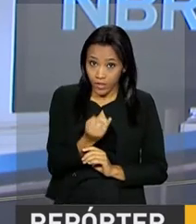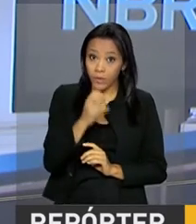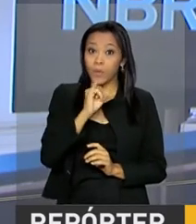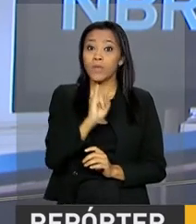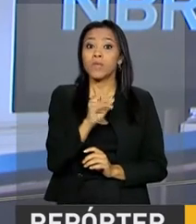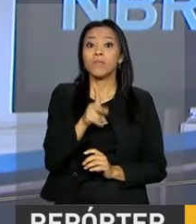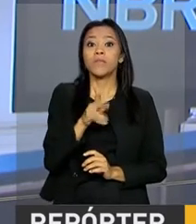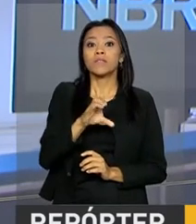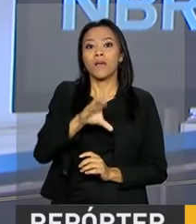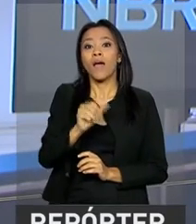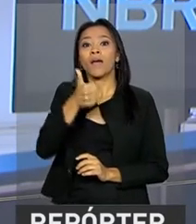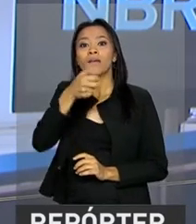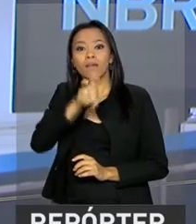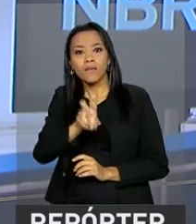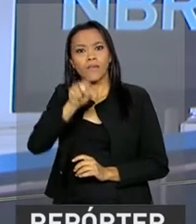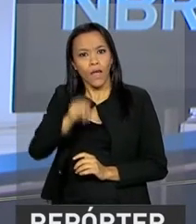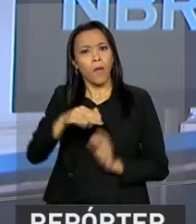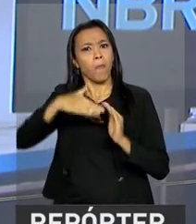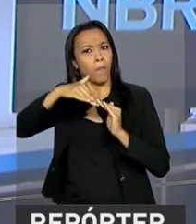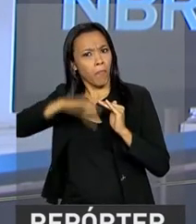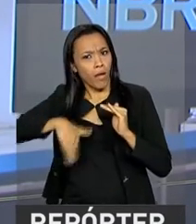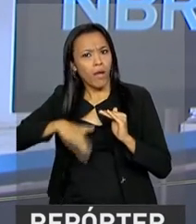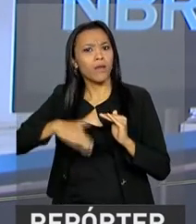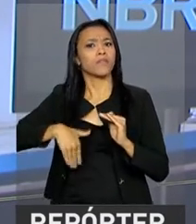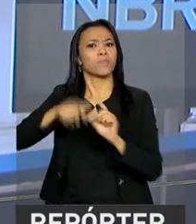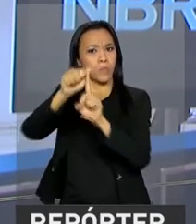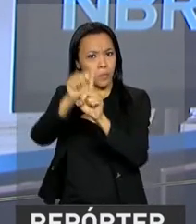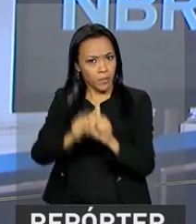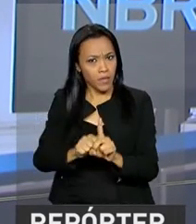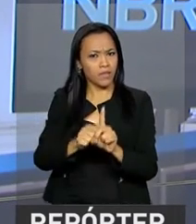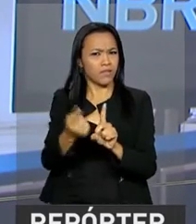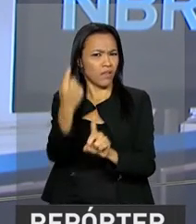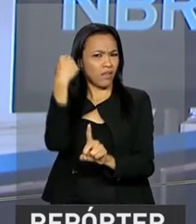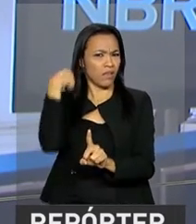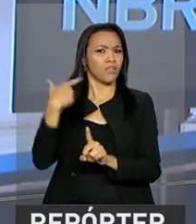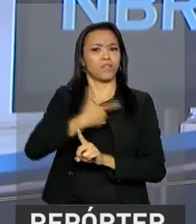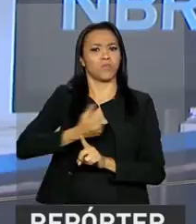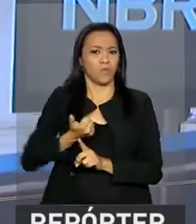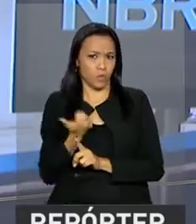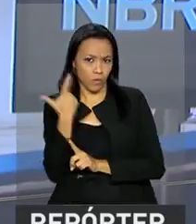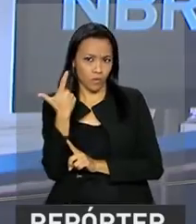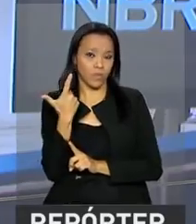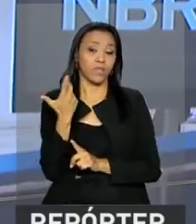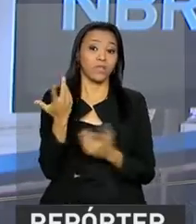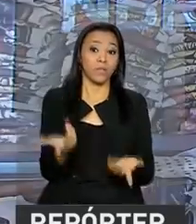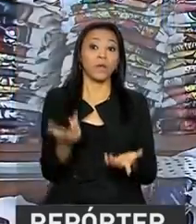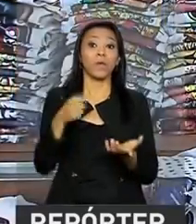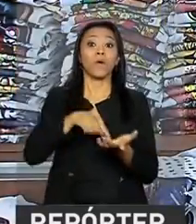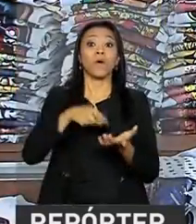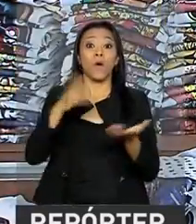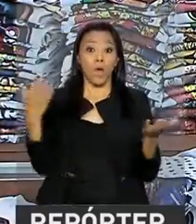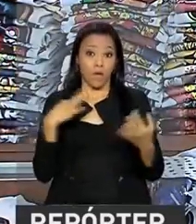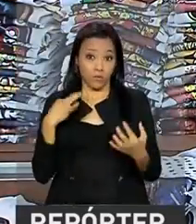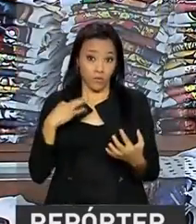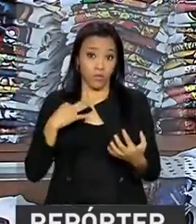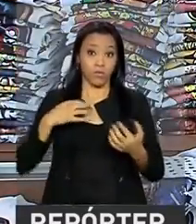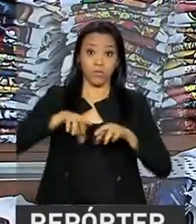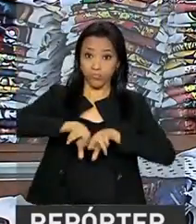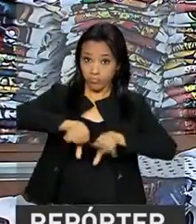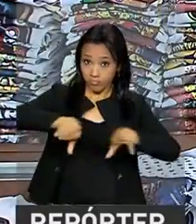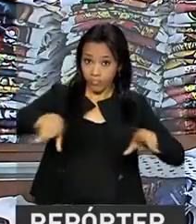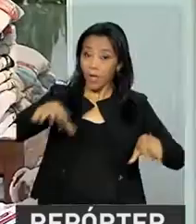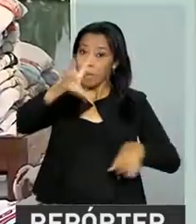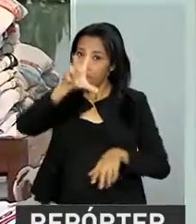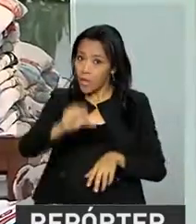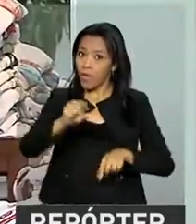ipca-15 é o mais baixo para o mês desde 2002 11 os artigos de vestuário registraram a